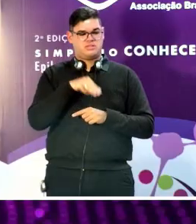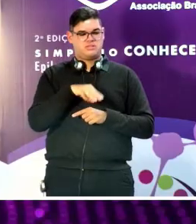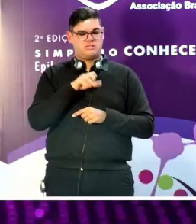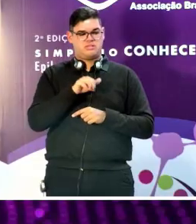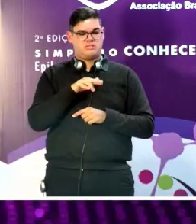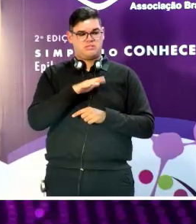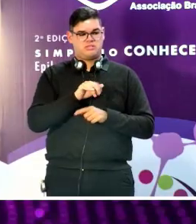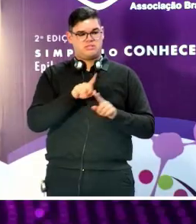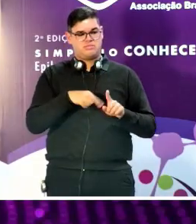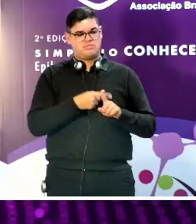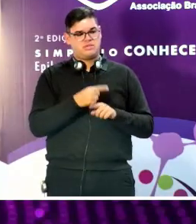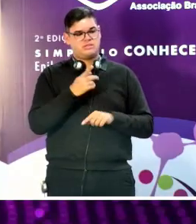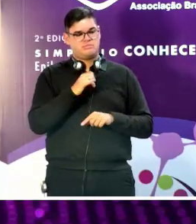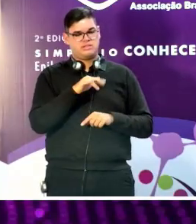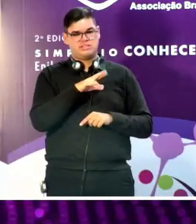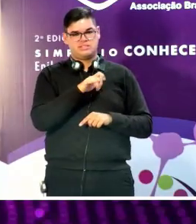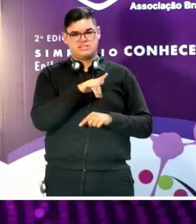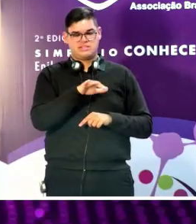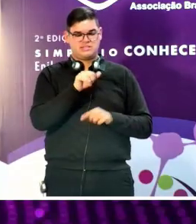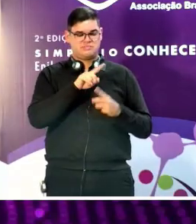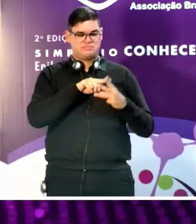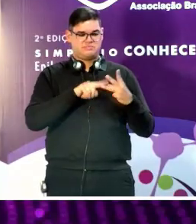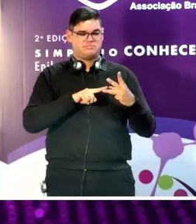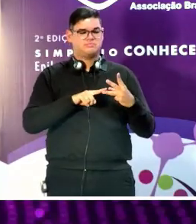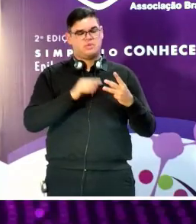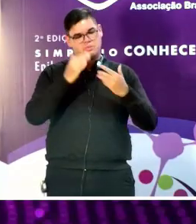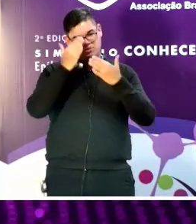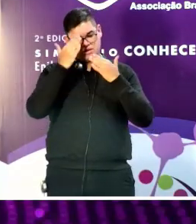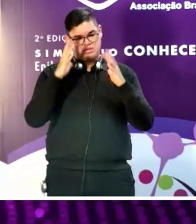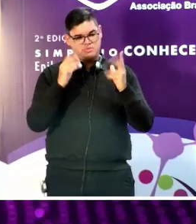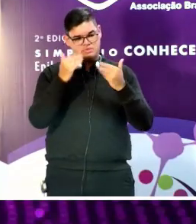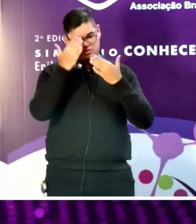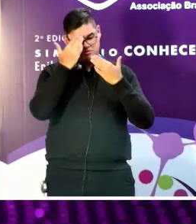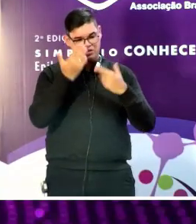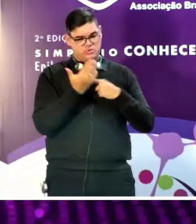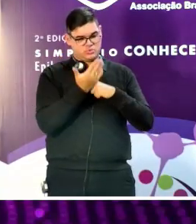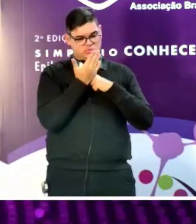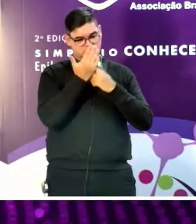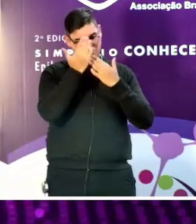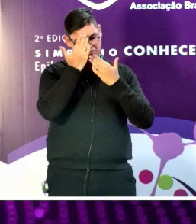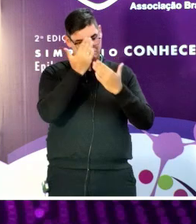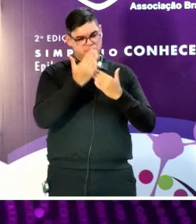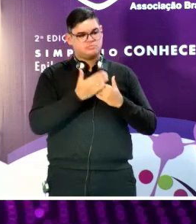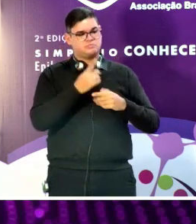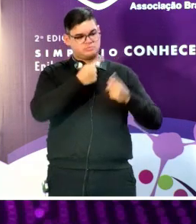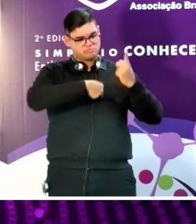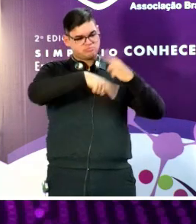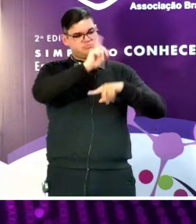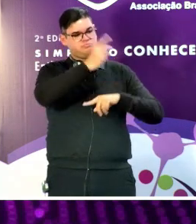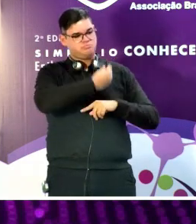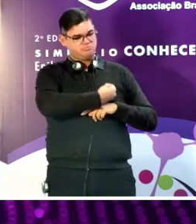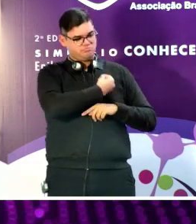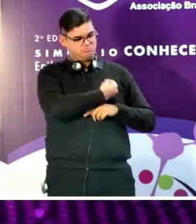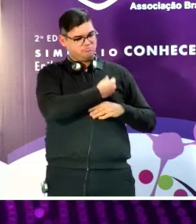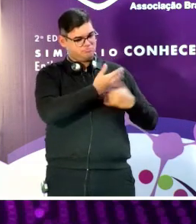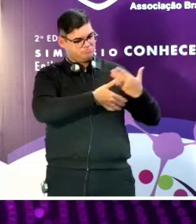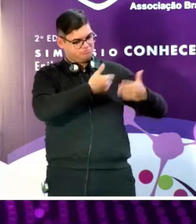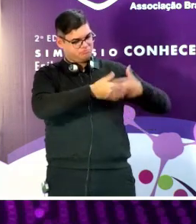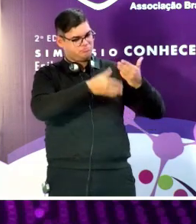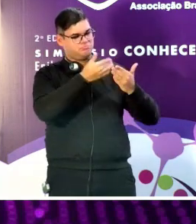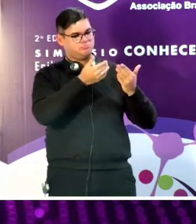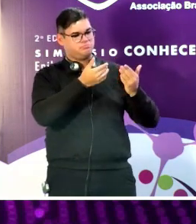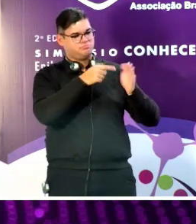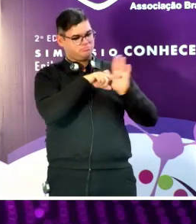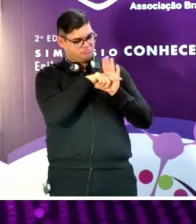Priscila Gonçalves. Muito obrigado por tudo e sucesso, sucesso, sucesso na